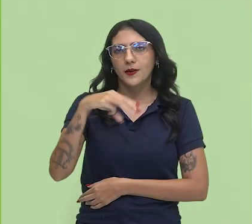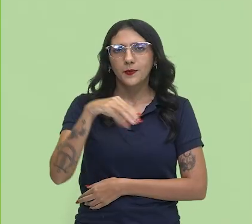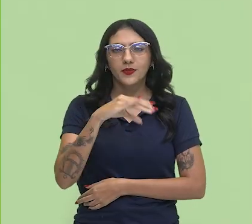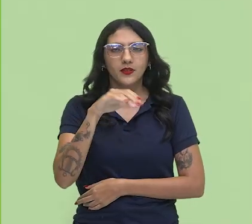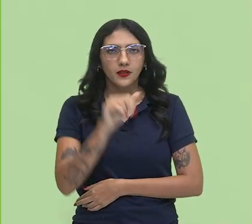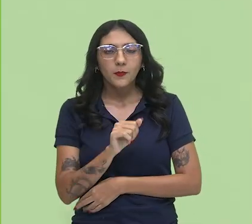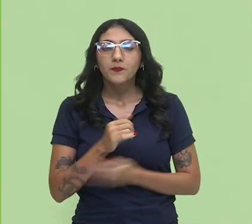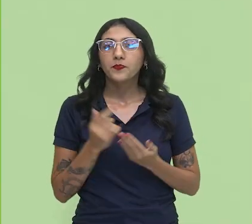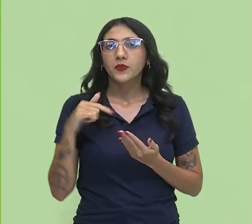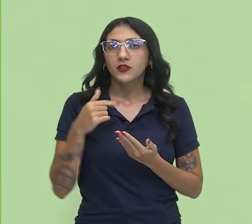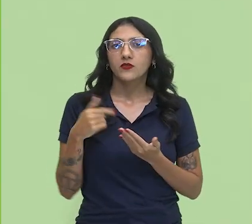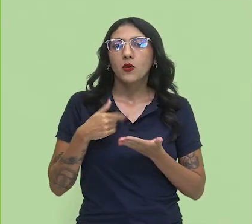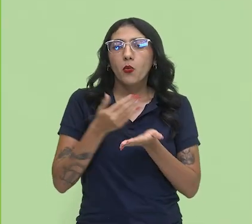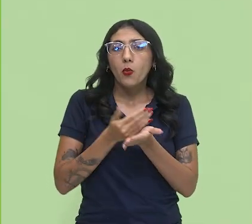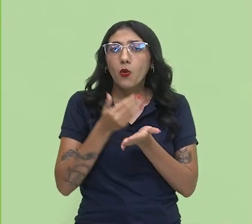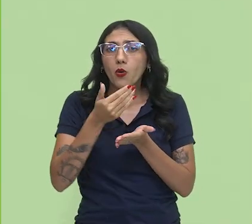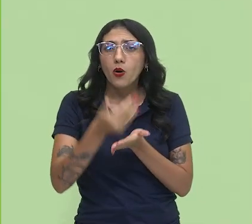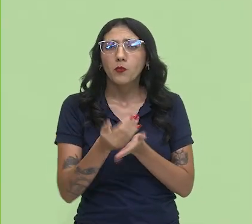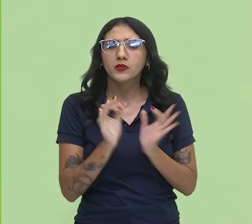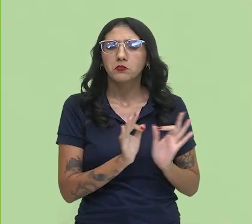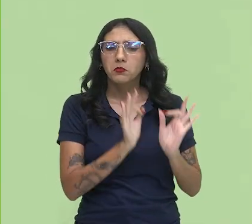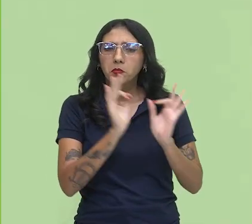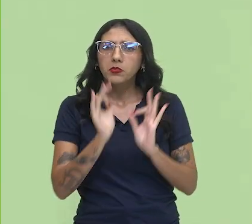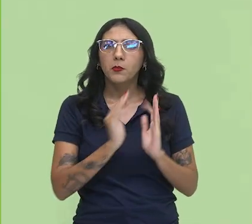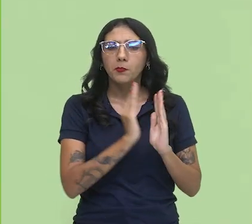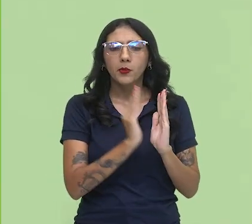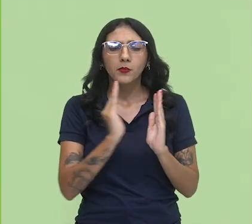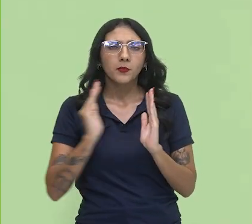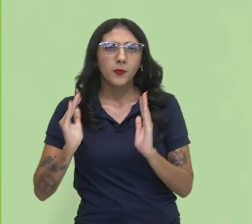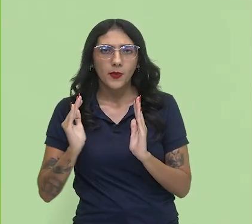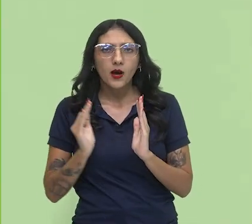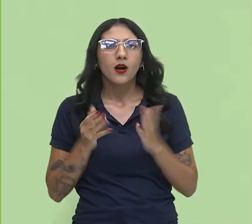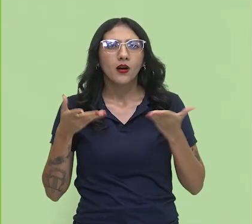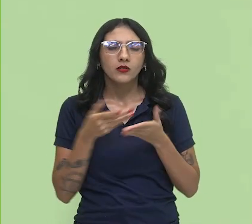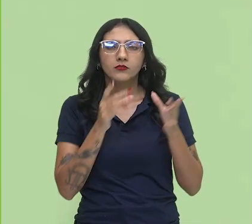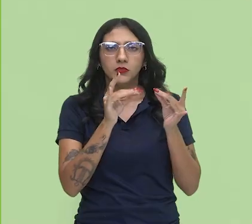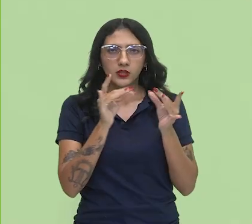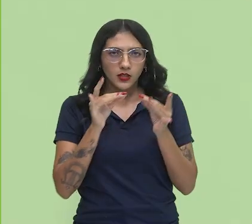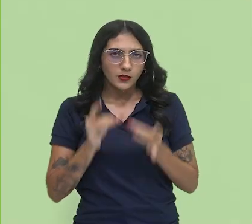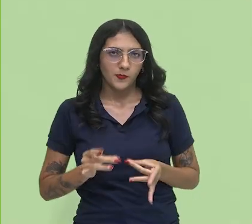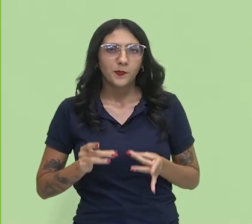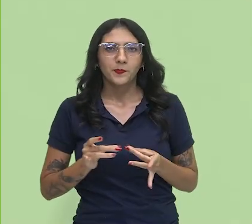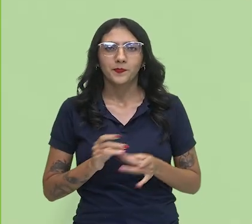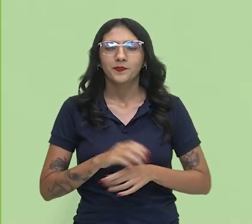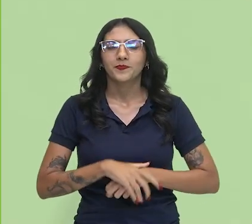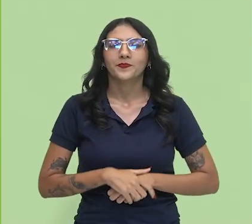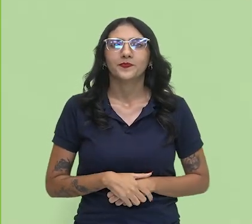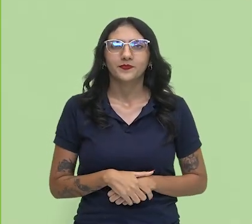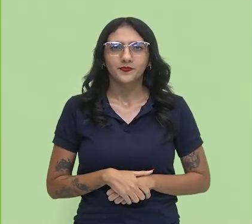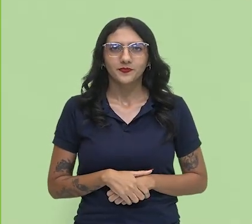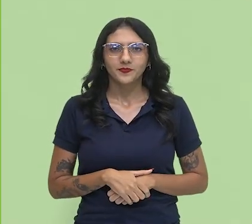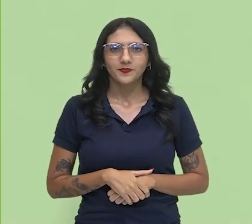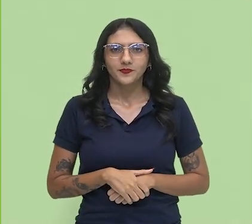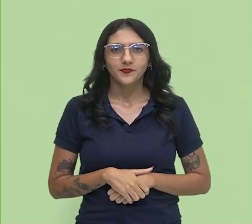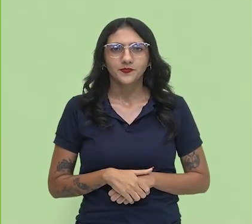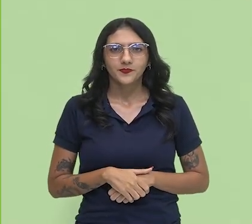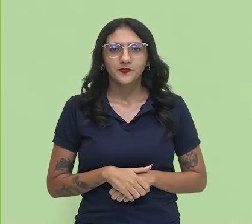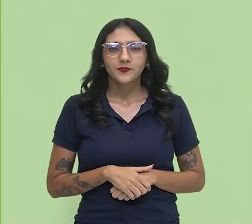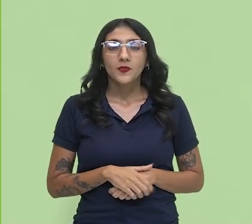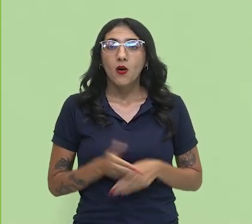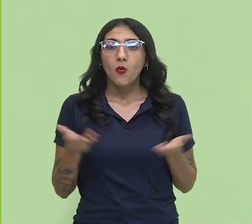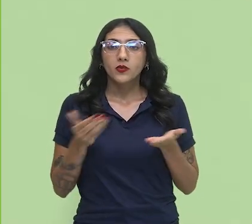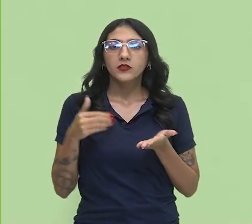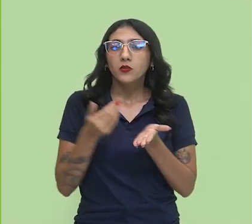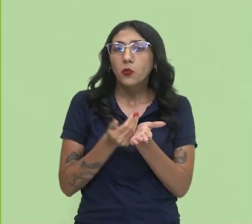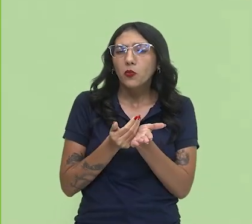assuntos em sequência que nós vamos agora falar nas nossas aulas. Então, nós vamos começar hoje